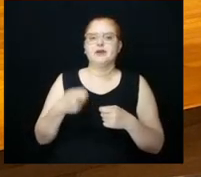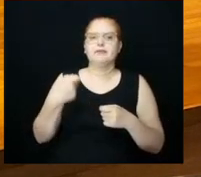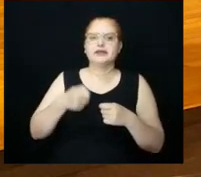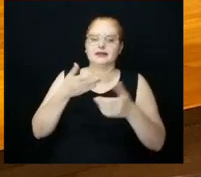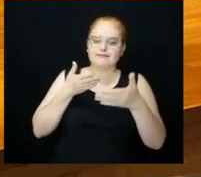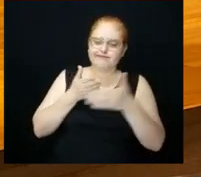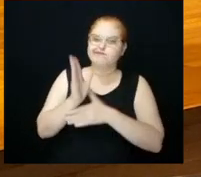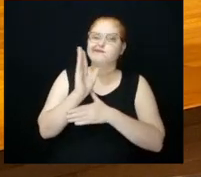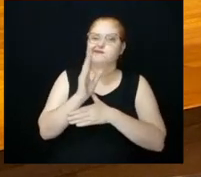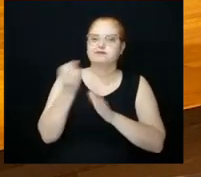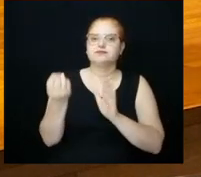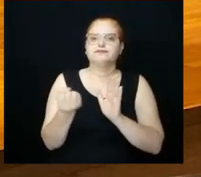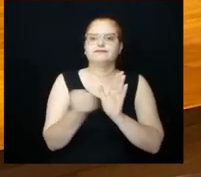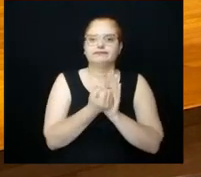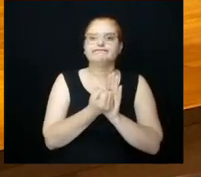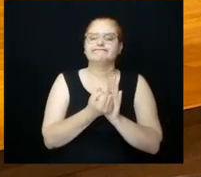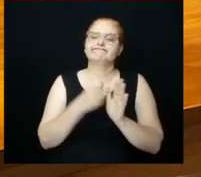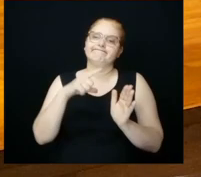romper estereótipos que estão